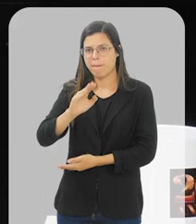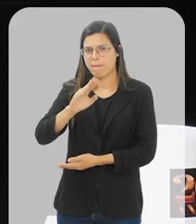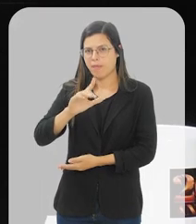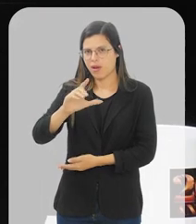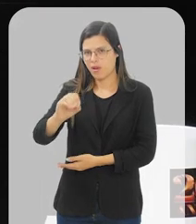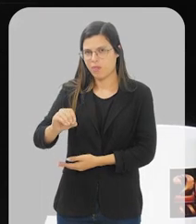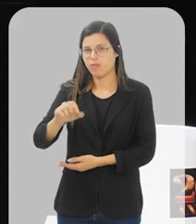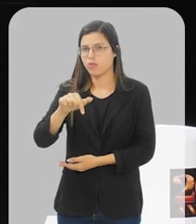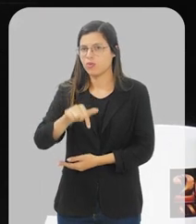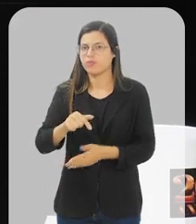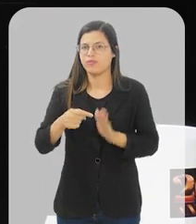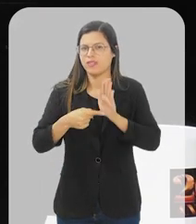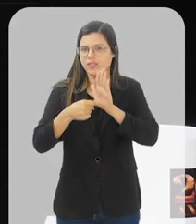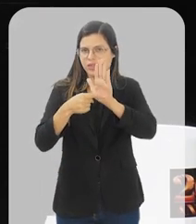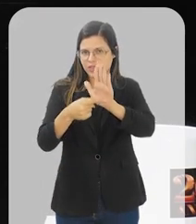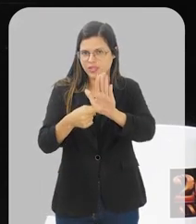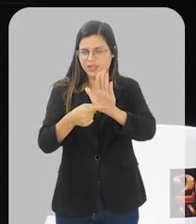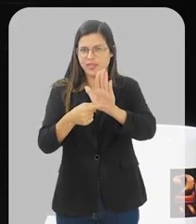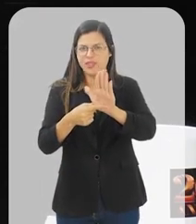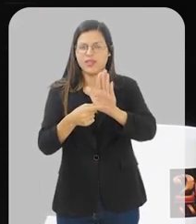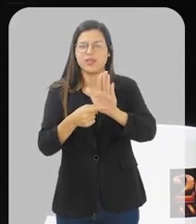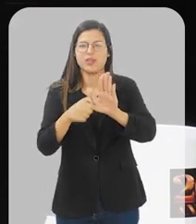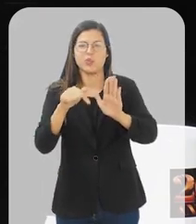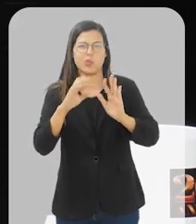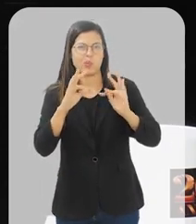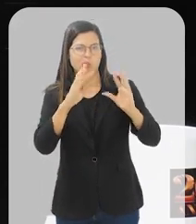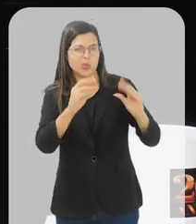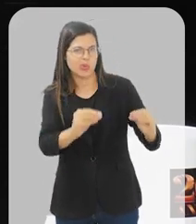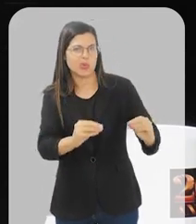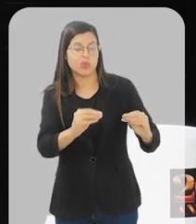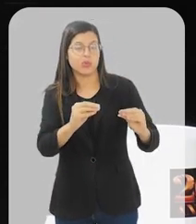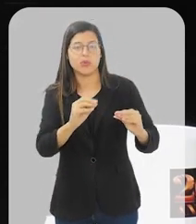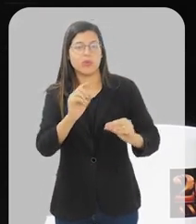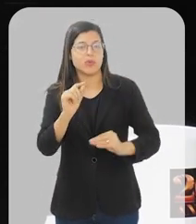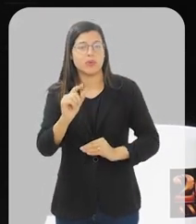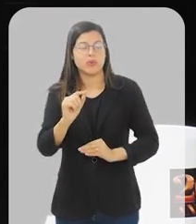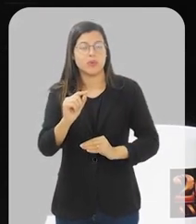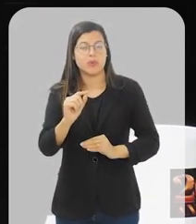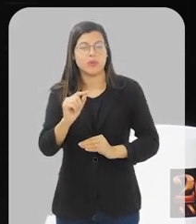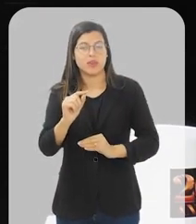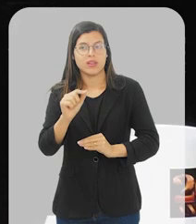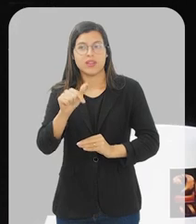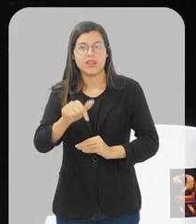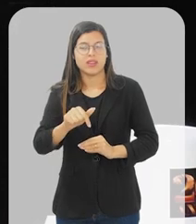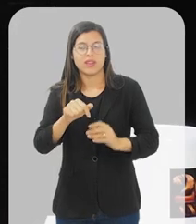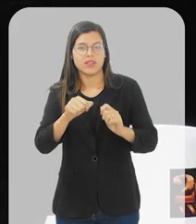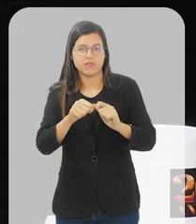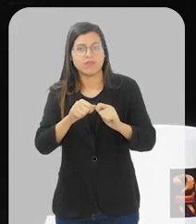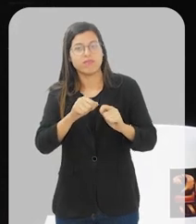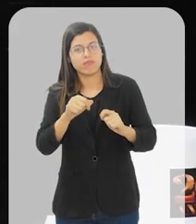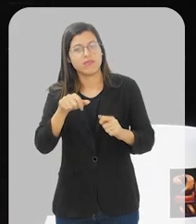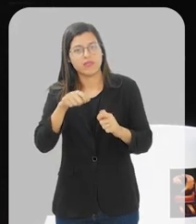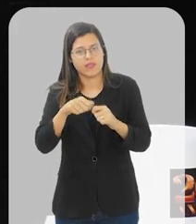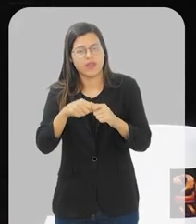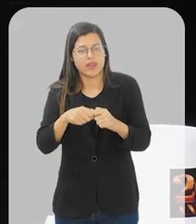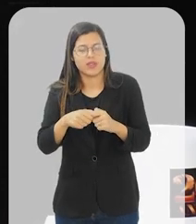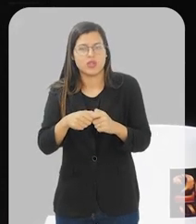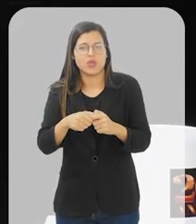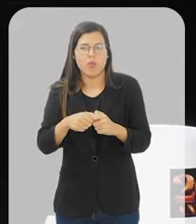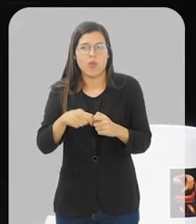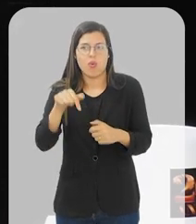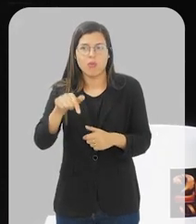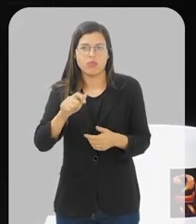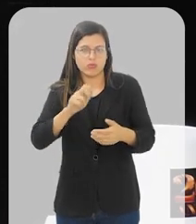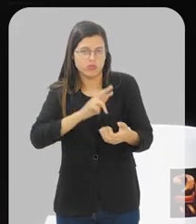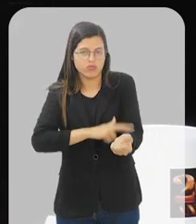mestre Pablo, que ele está se destacando aí, se dá bem com todo mundo. Então quem me colocou foram os ritmistas da Viradouro na época, para o carnaval